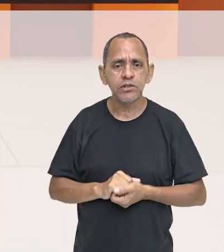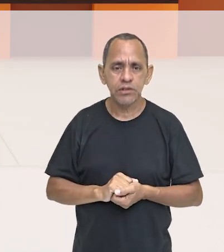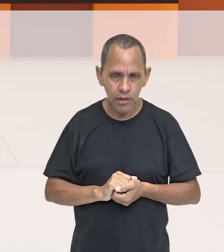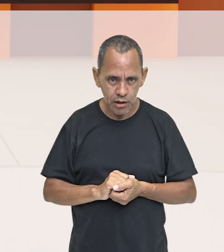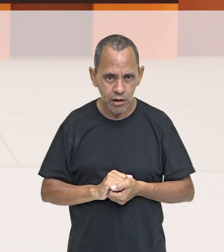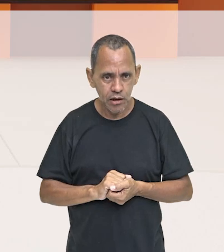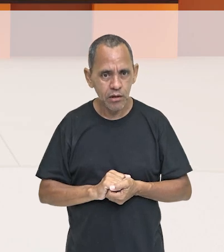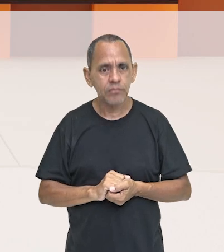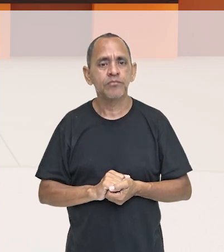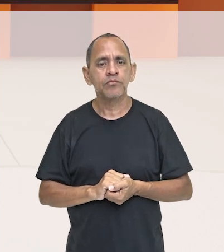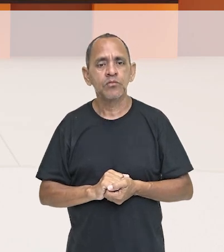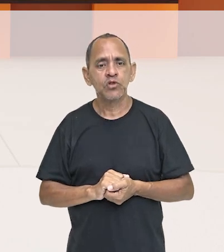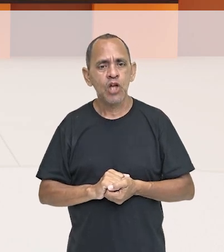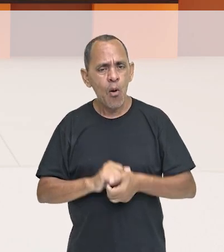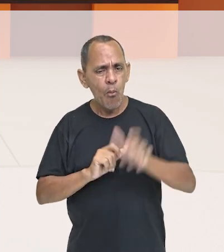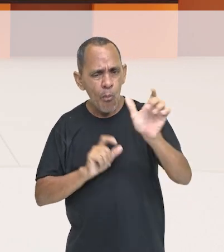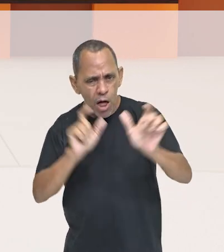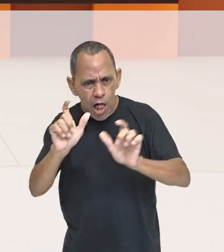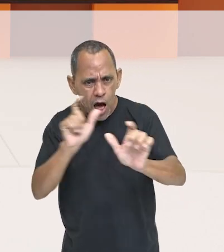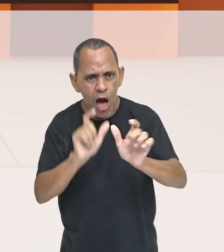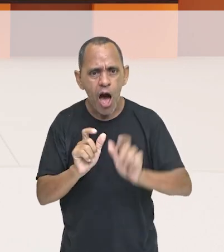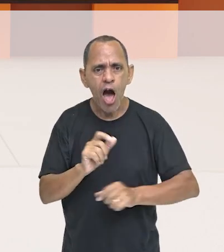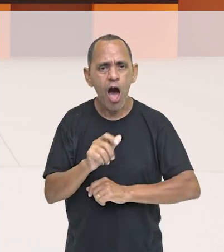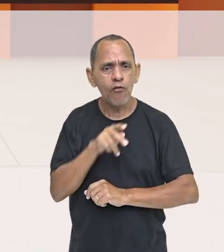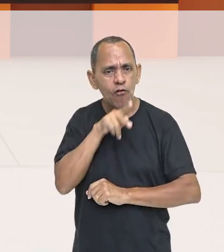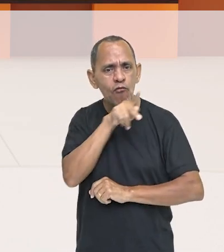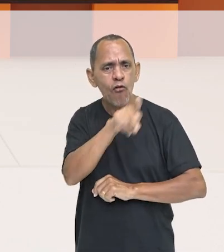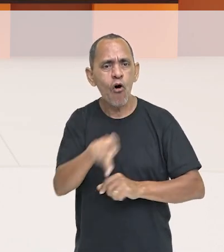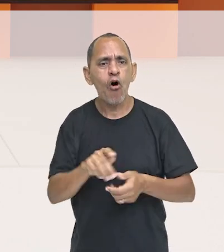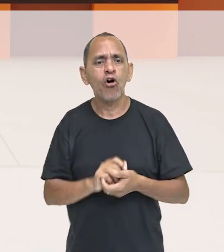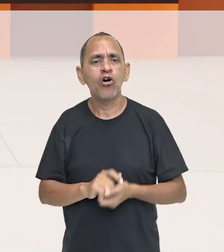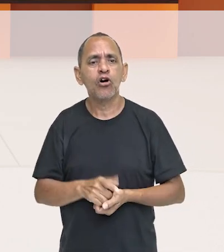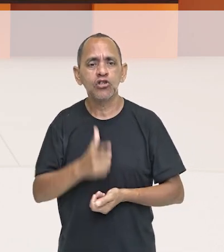muitas vezes, água e ramos